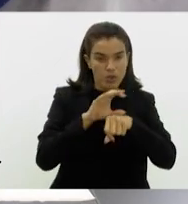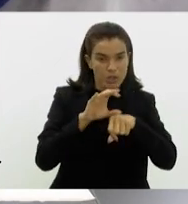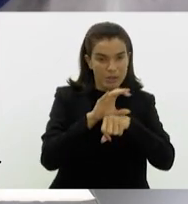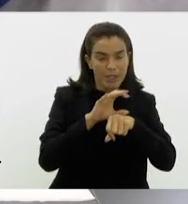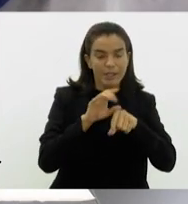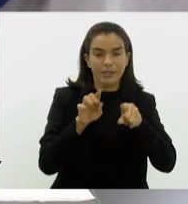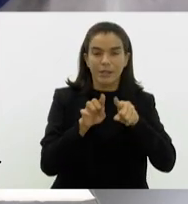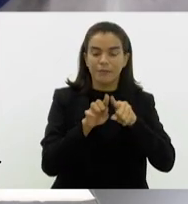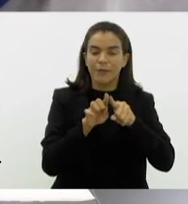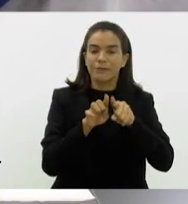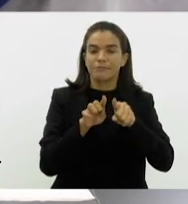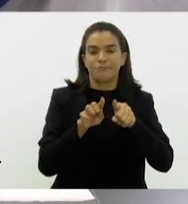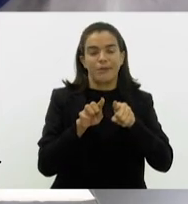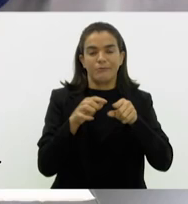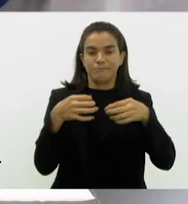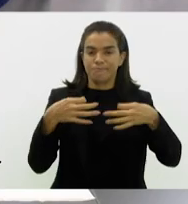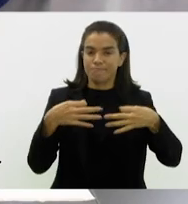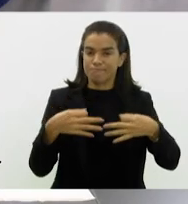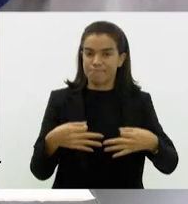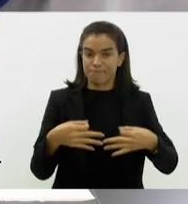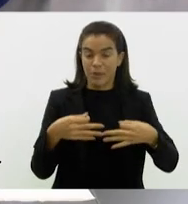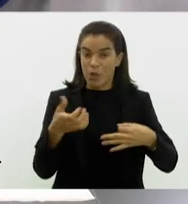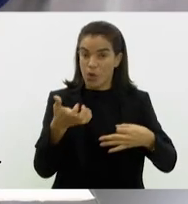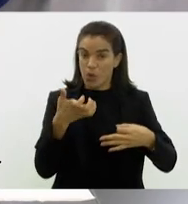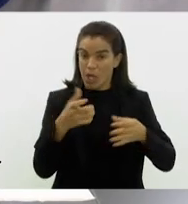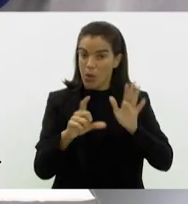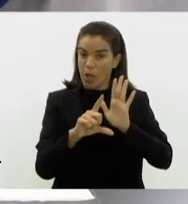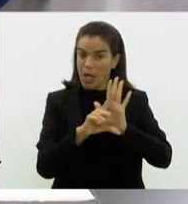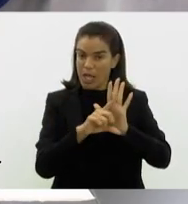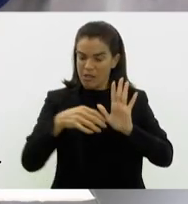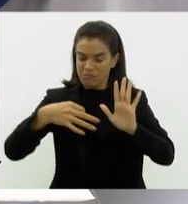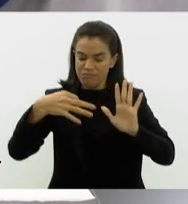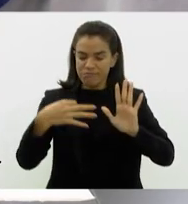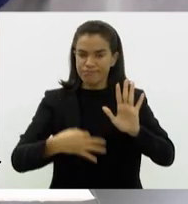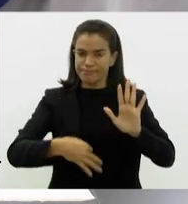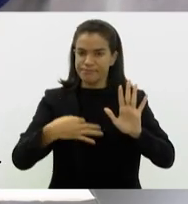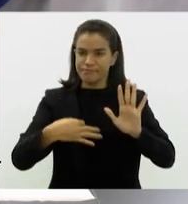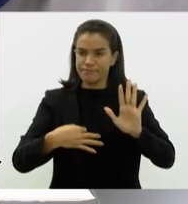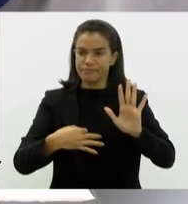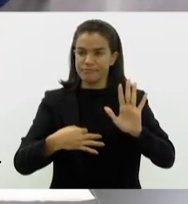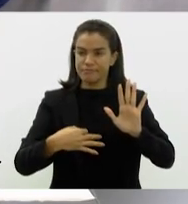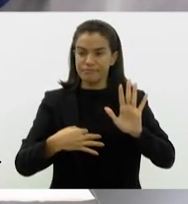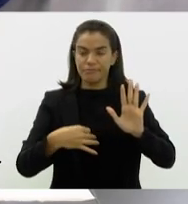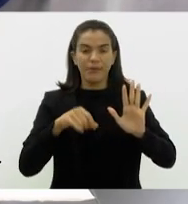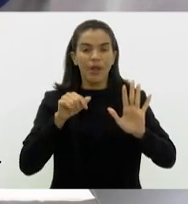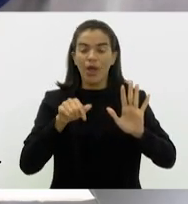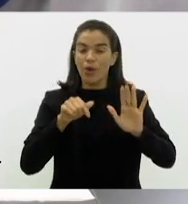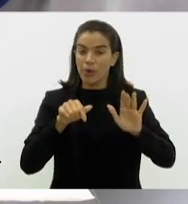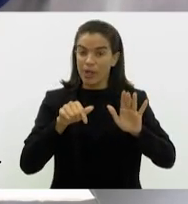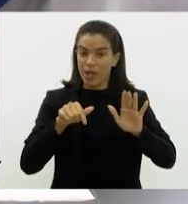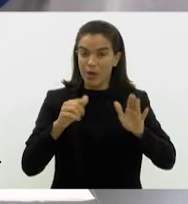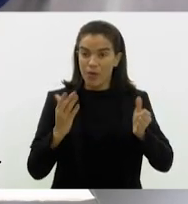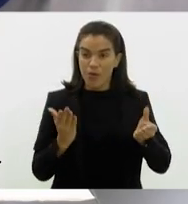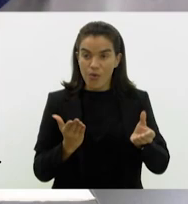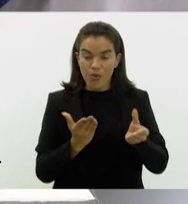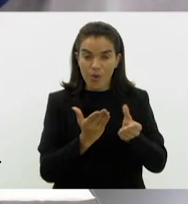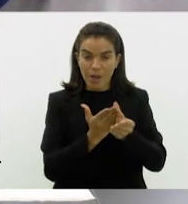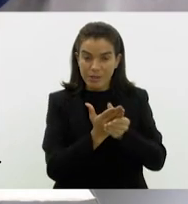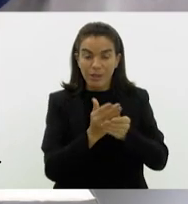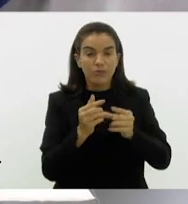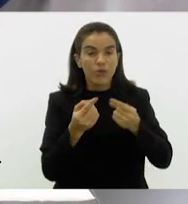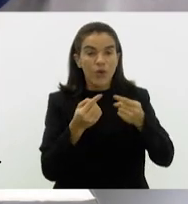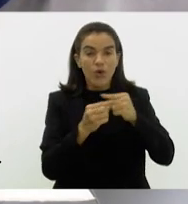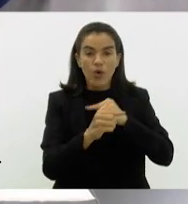correta. A minha dúvida, porque quero que essa lei vire lei, é uma ação direta de